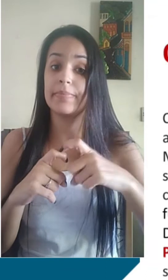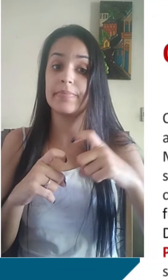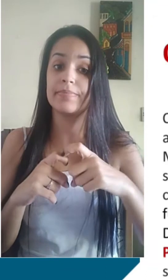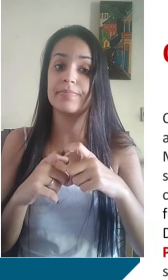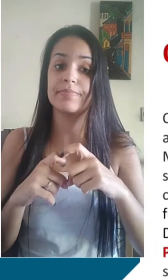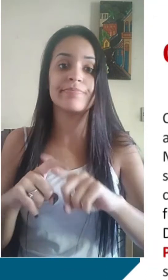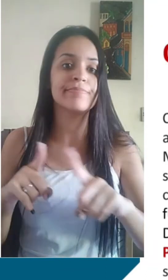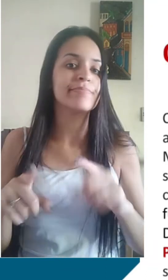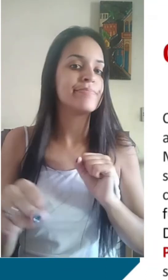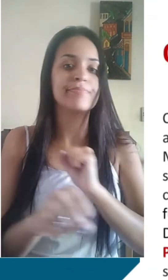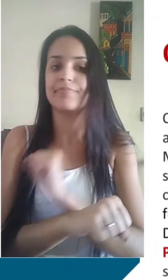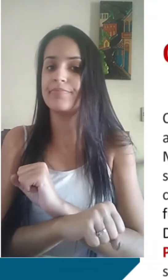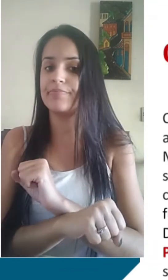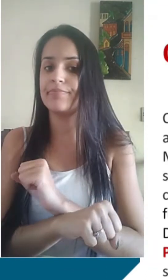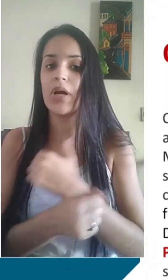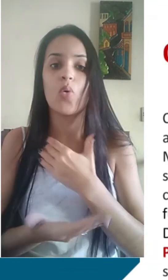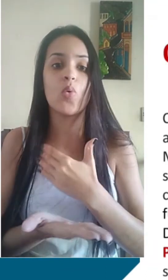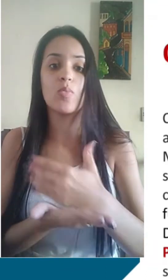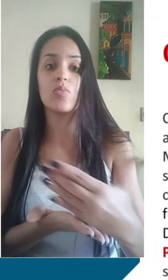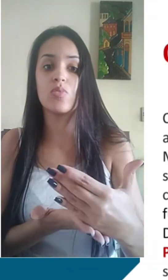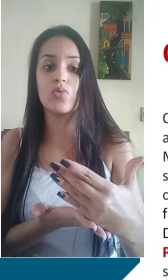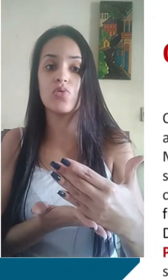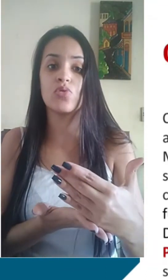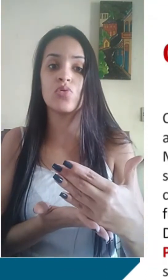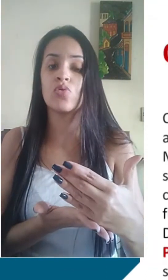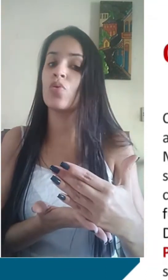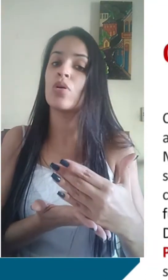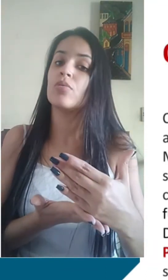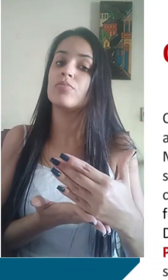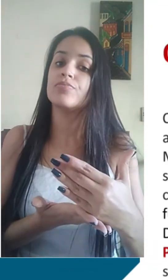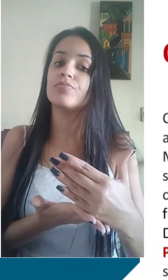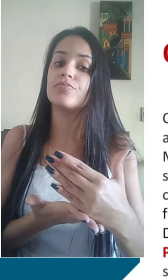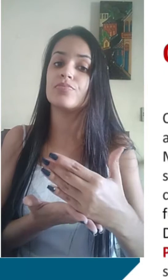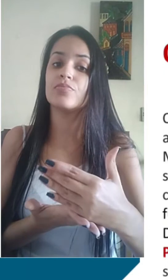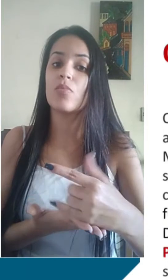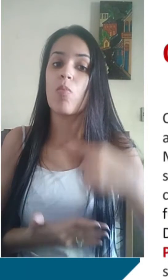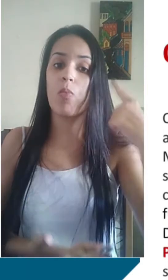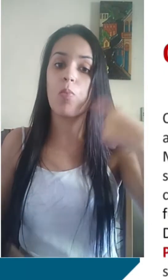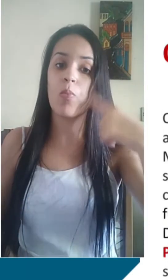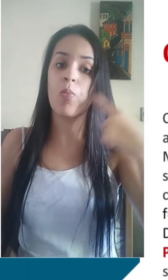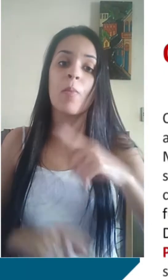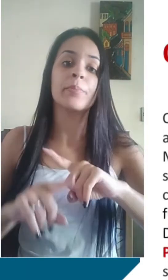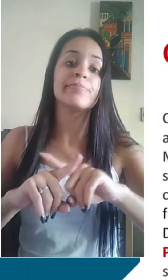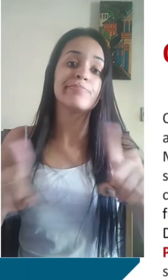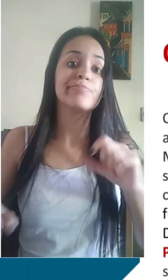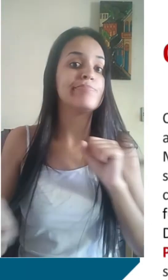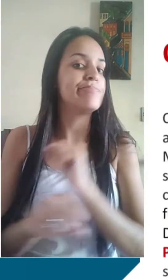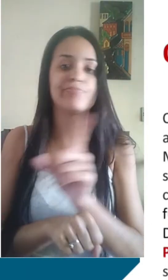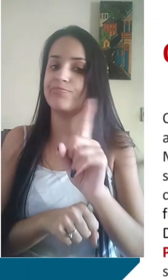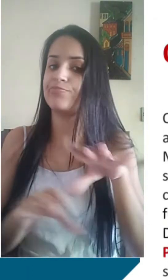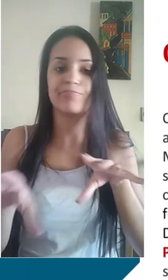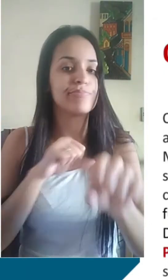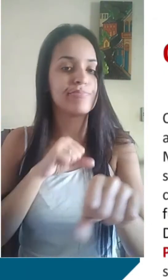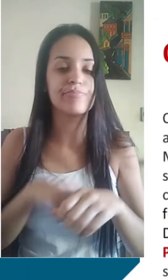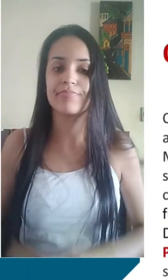e se matriculou na Faculdade de Direito de São Paulo, também não concluindo. Dedicou-se à vida jornalística